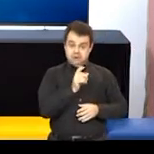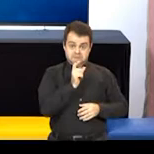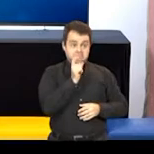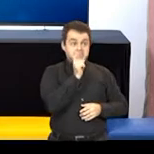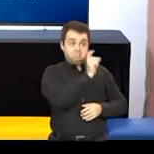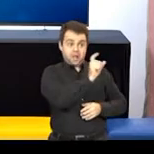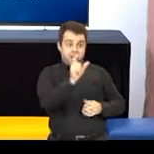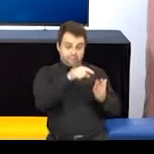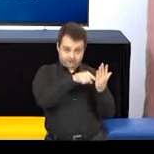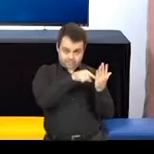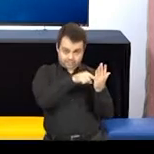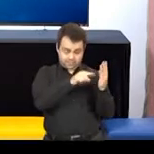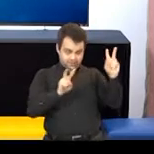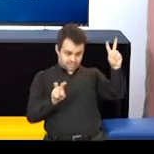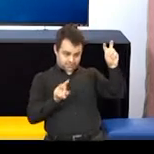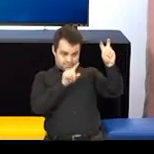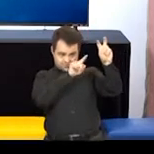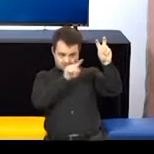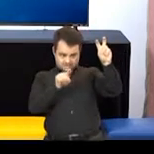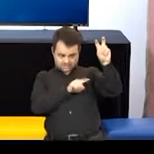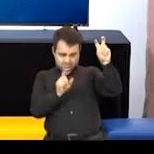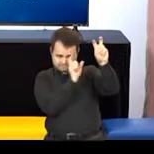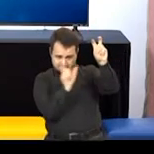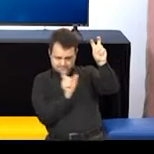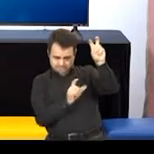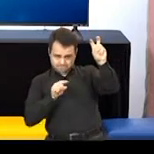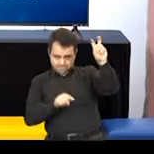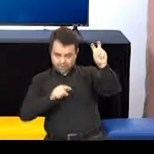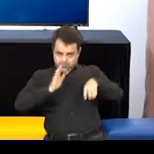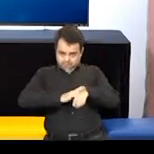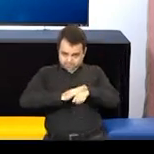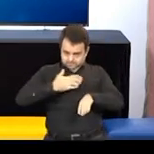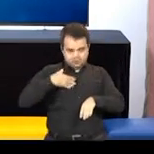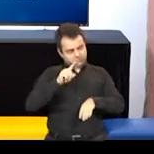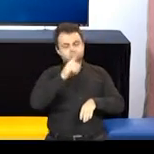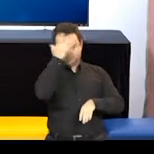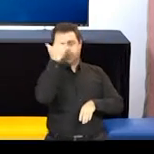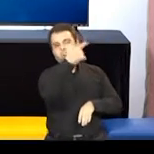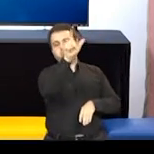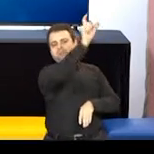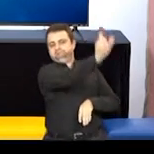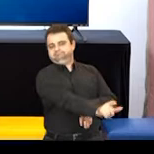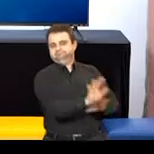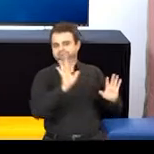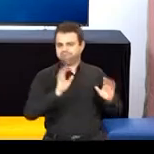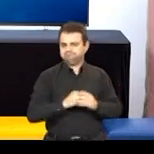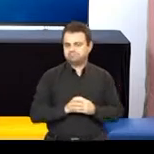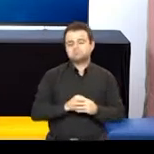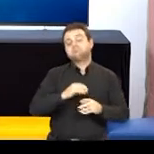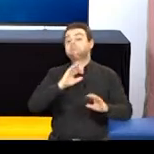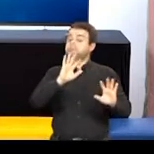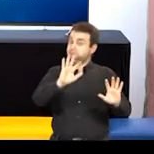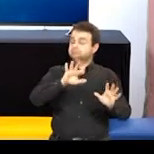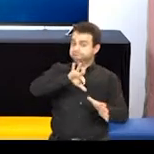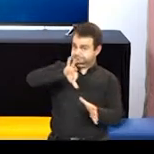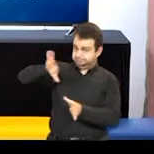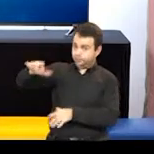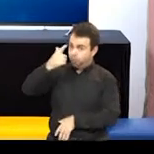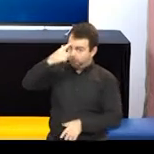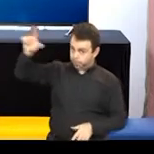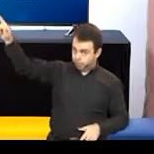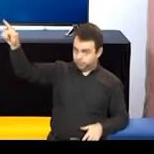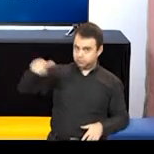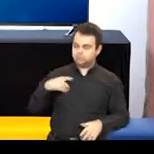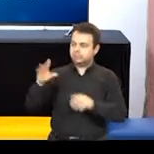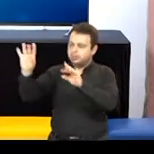são dele, são de outra pessoa. Quando a gente faz uma citação indireta, isto é, quando eu vou usar as minhas palavras